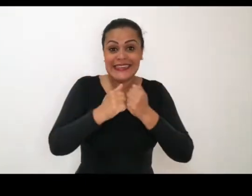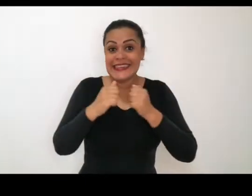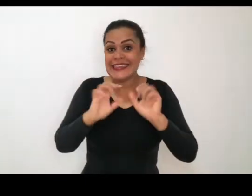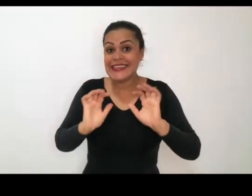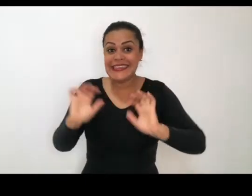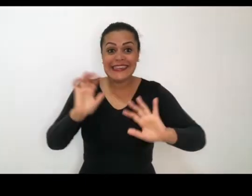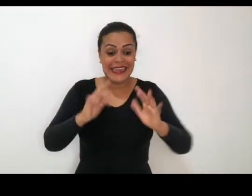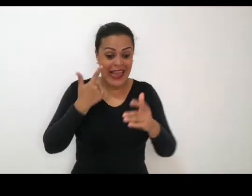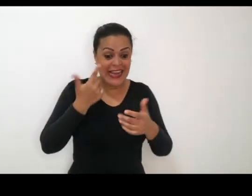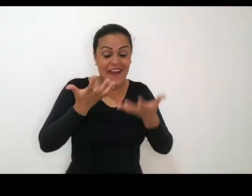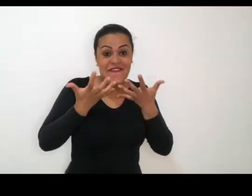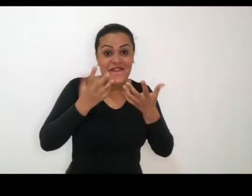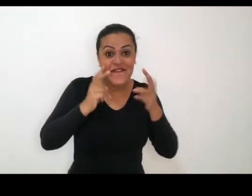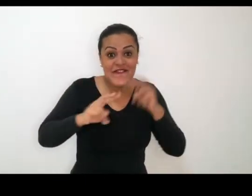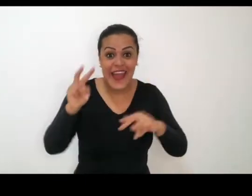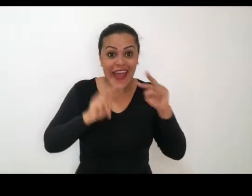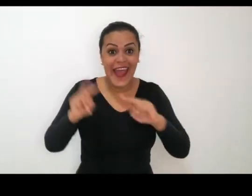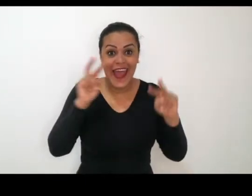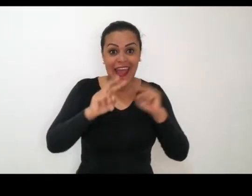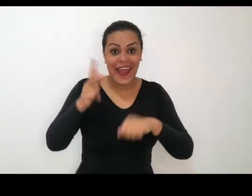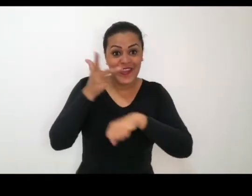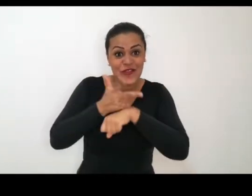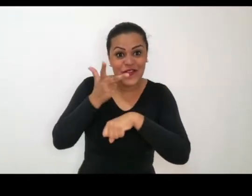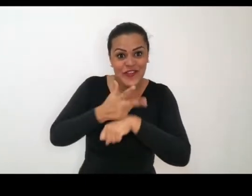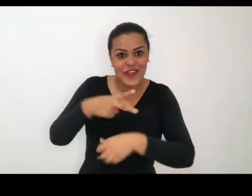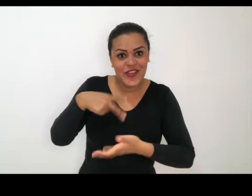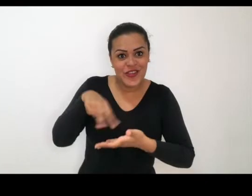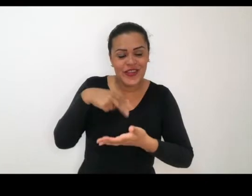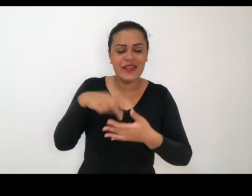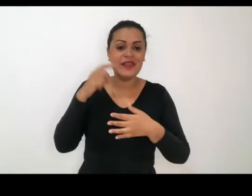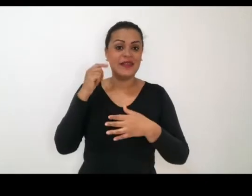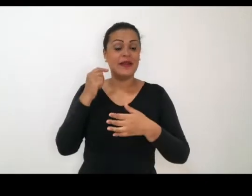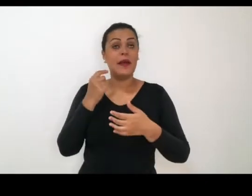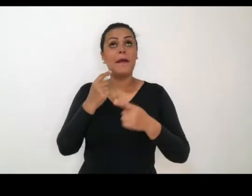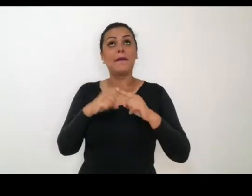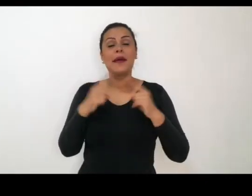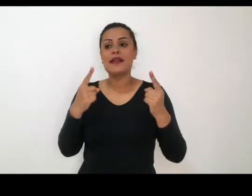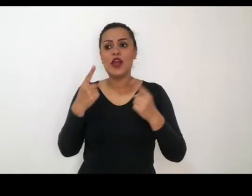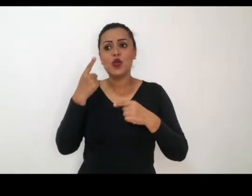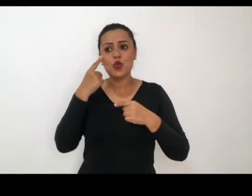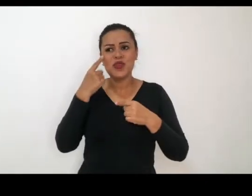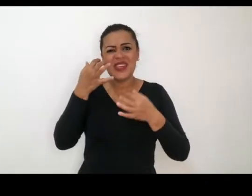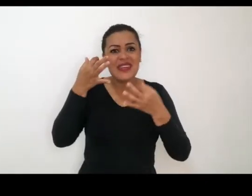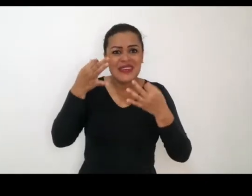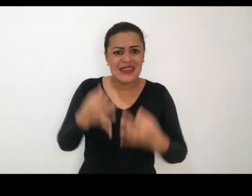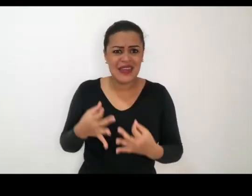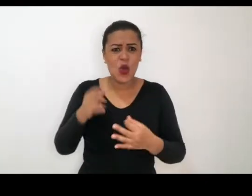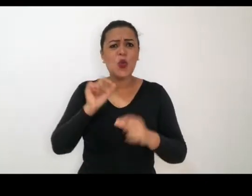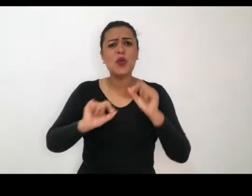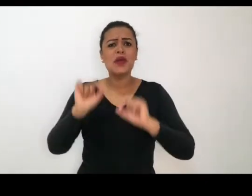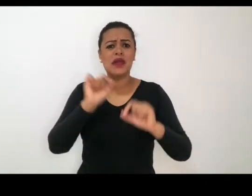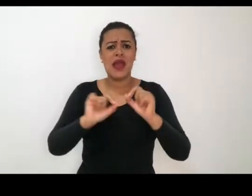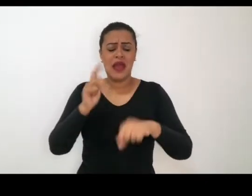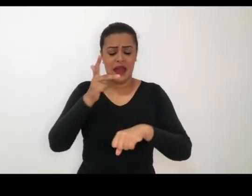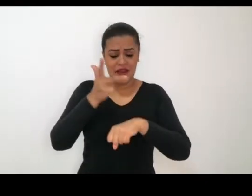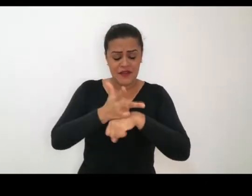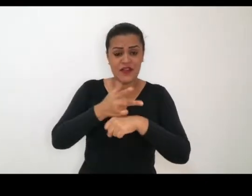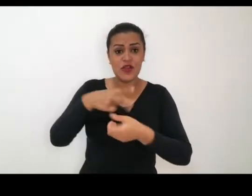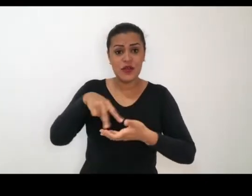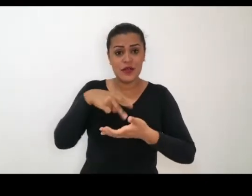disso. O que era videodance, né? Aí até que eu fiz junto com o Paulo